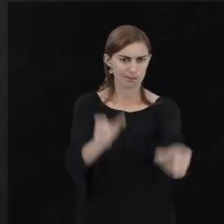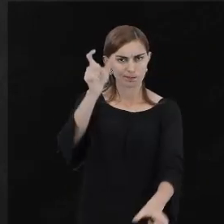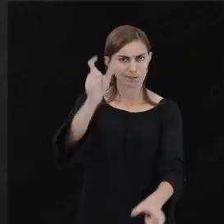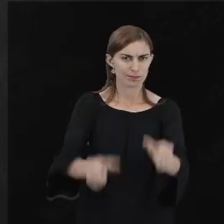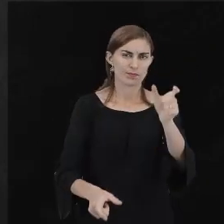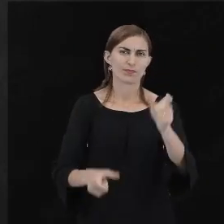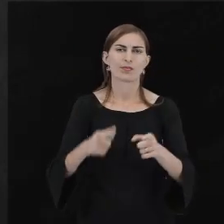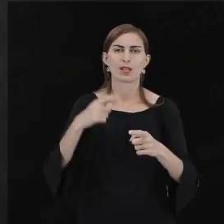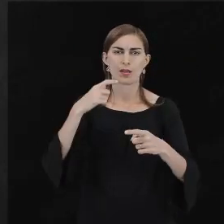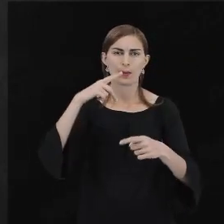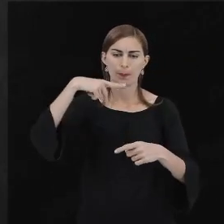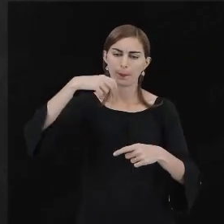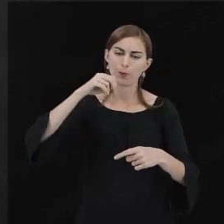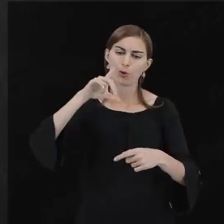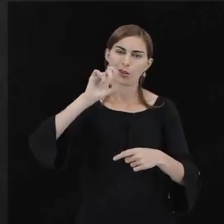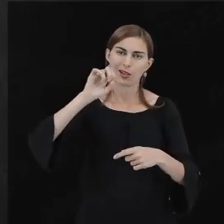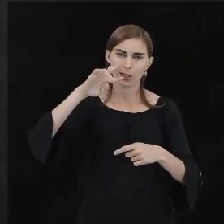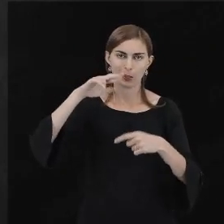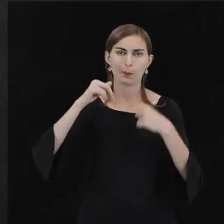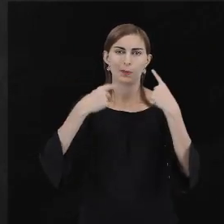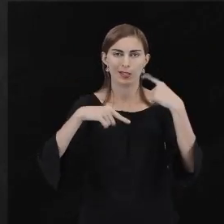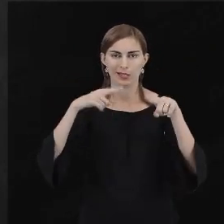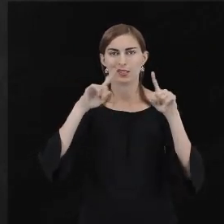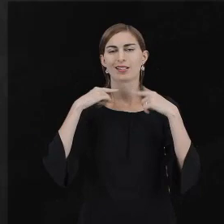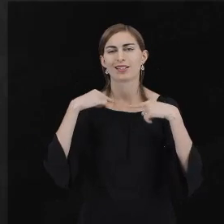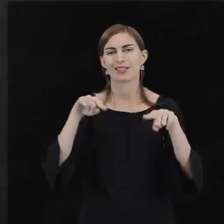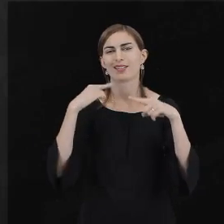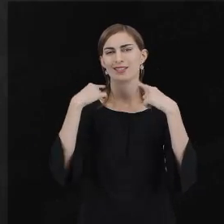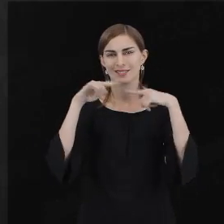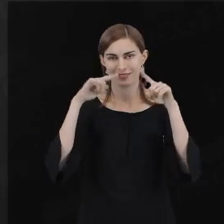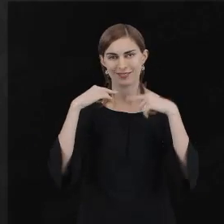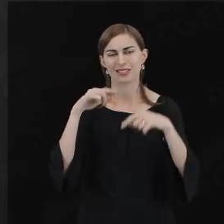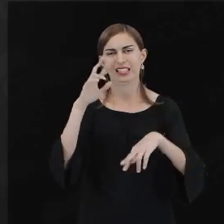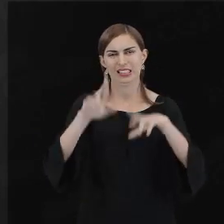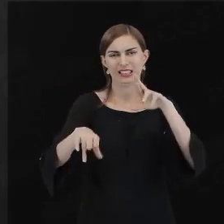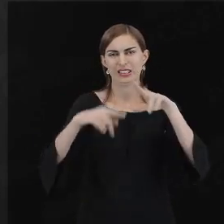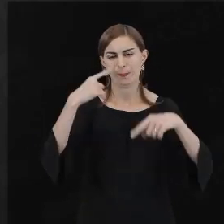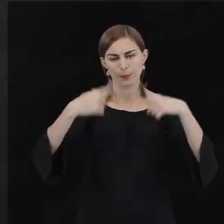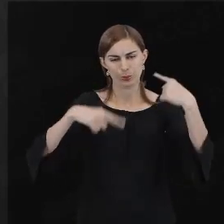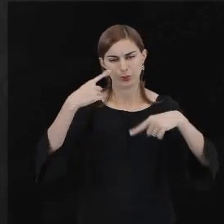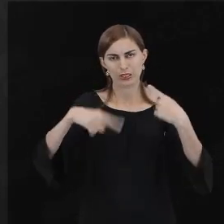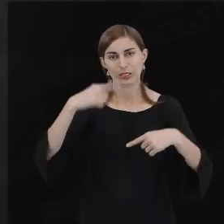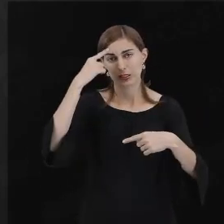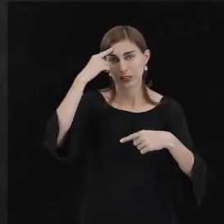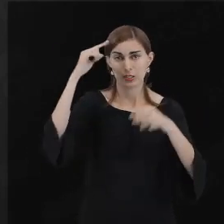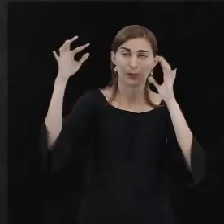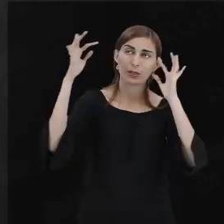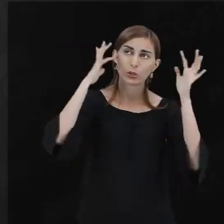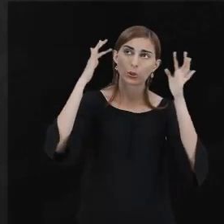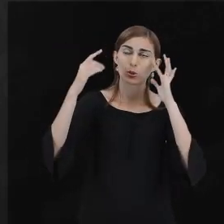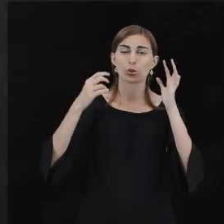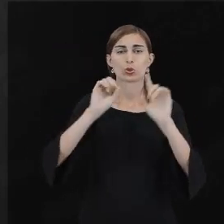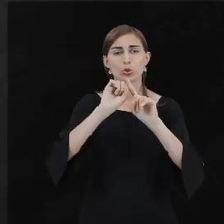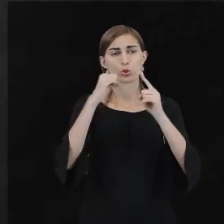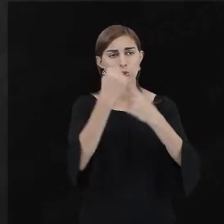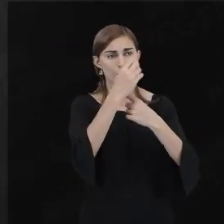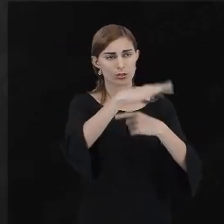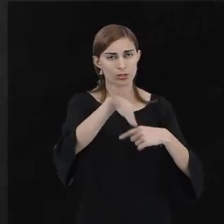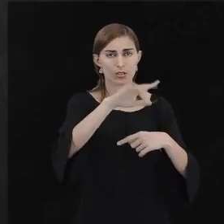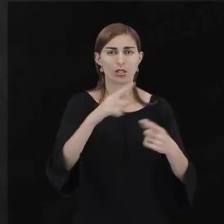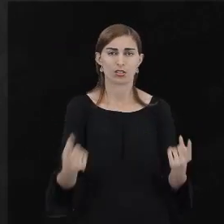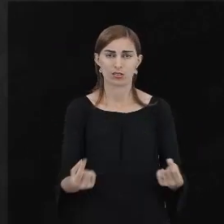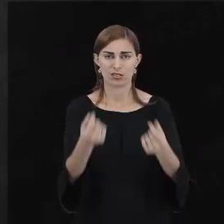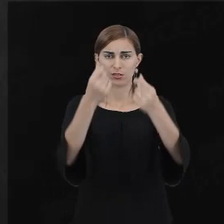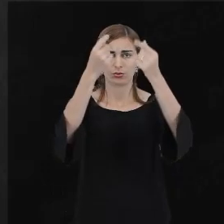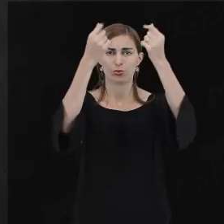quê? É uma realidade social, ela envolve sujeitos diversos, ela é polêmica porque tem intencionamentos